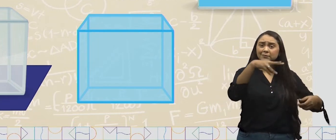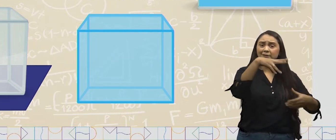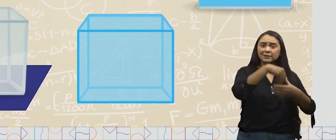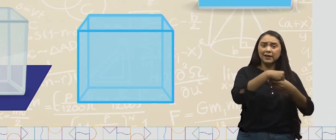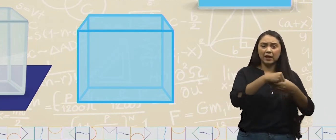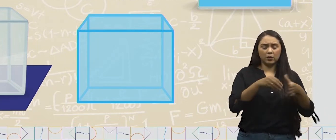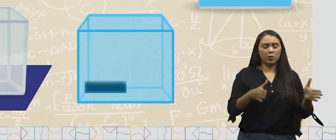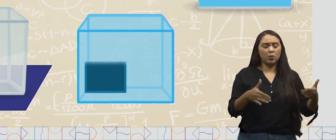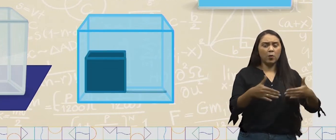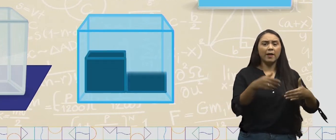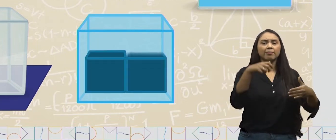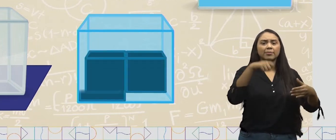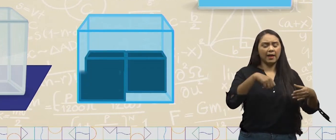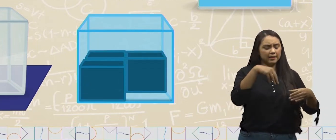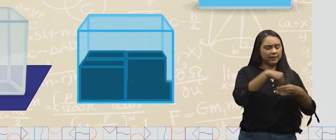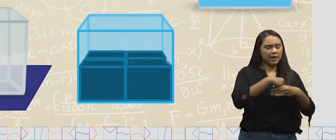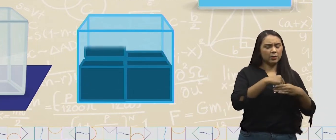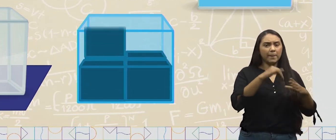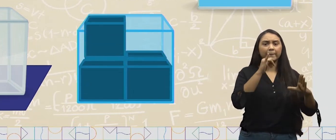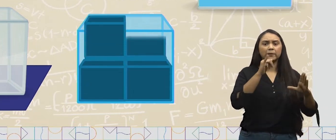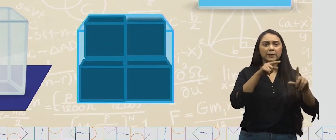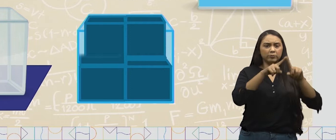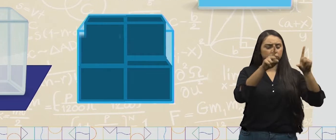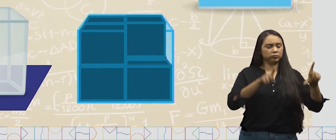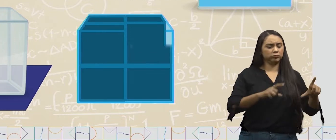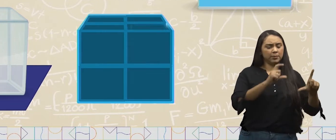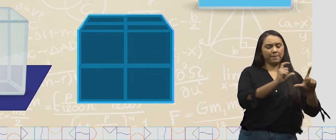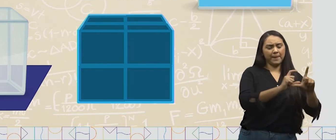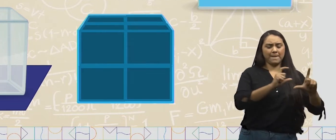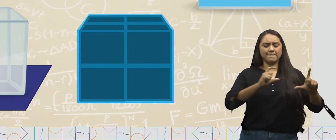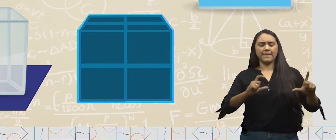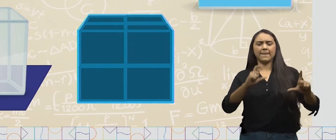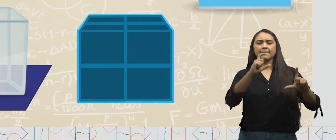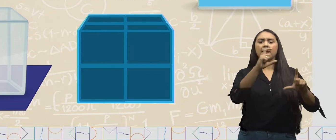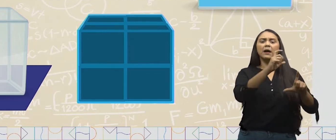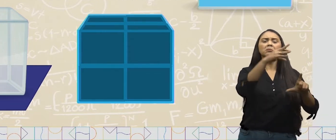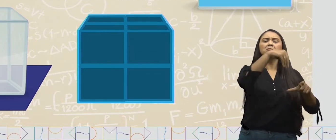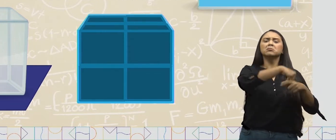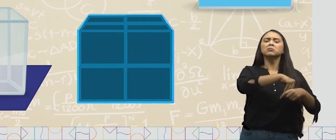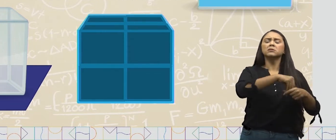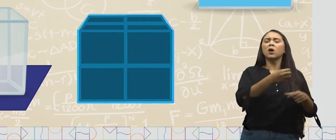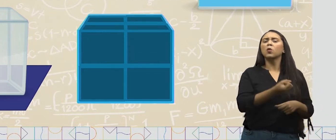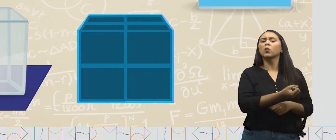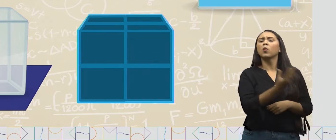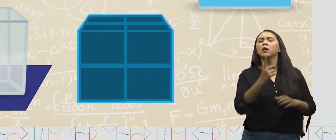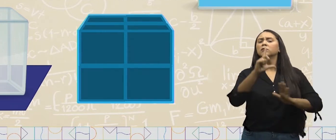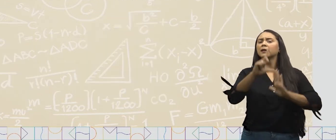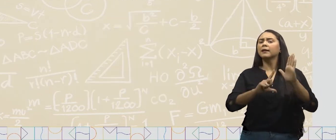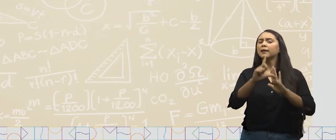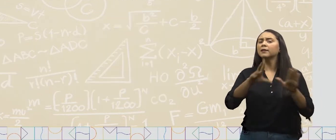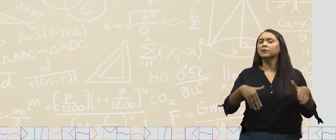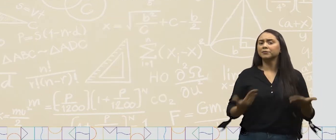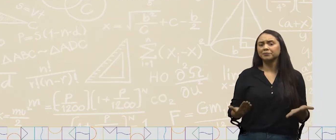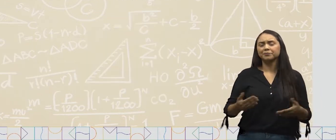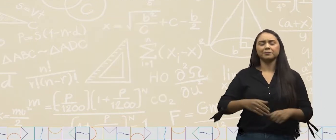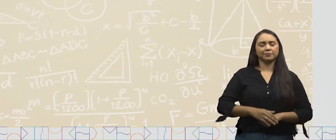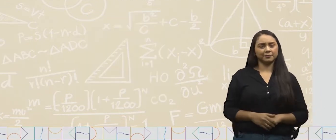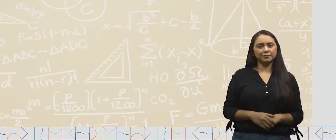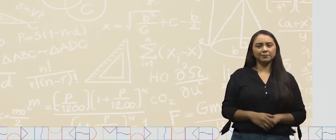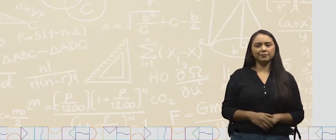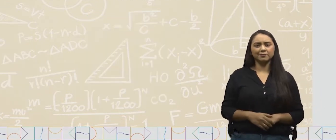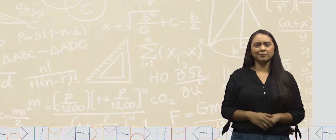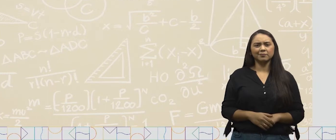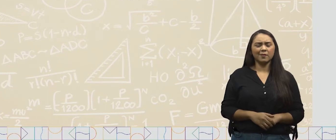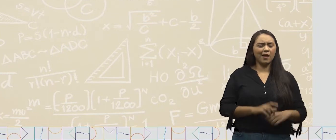é capaz de acomodar um líquido dentro de si. As medidas de capacidade são